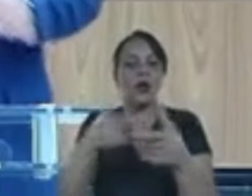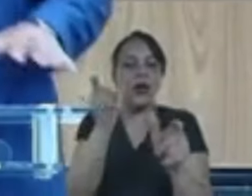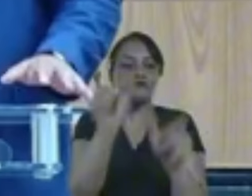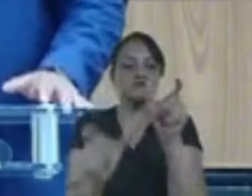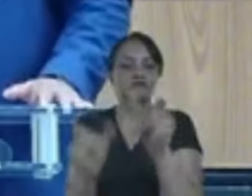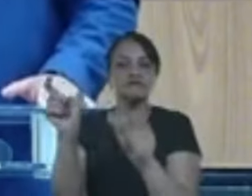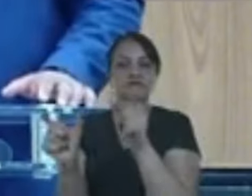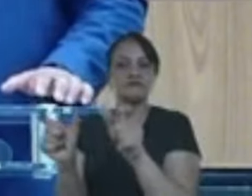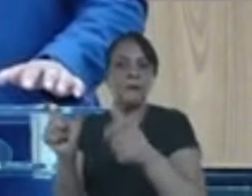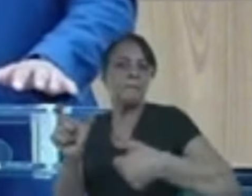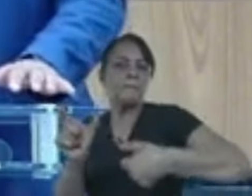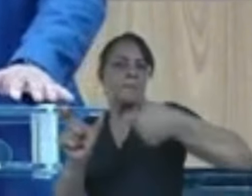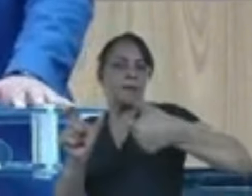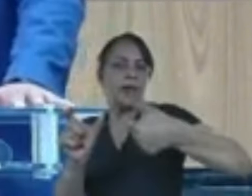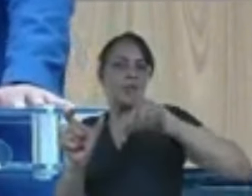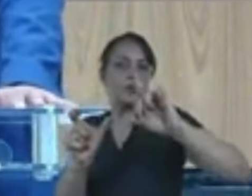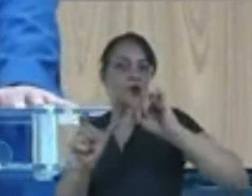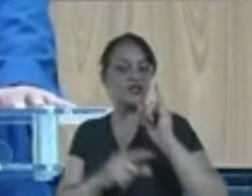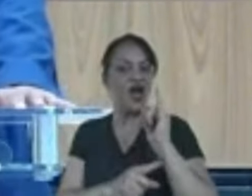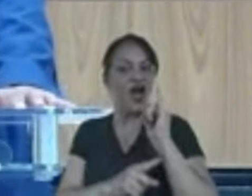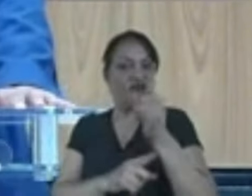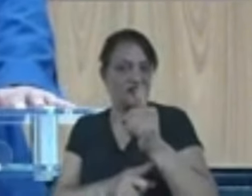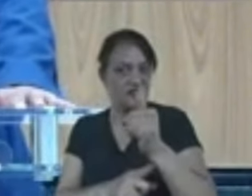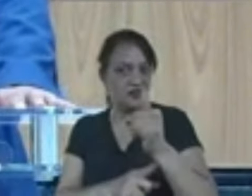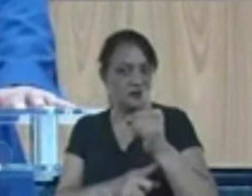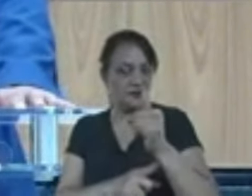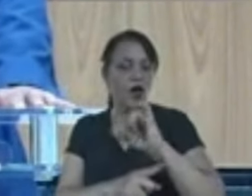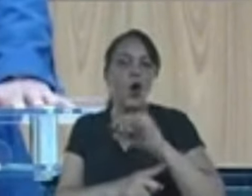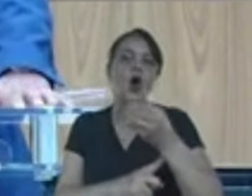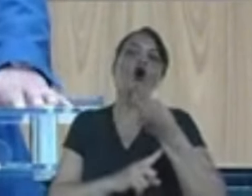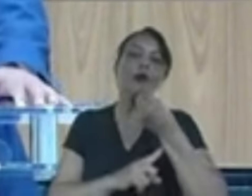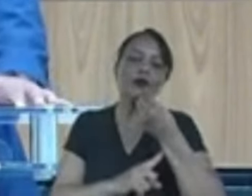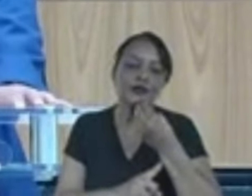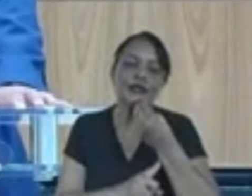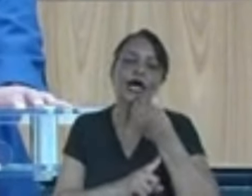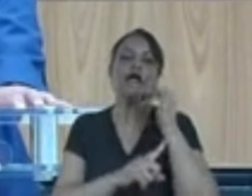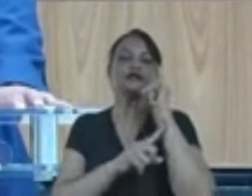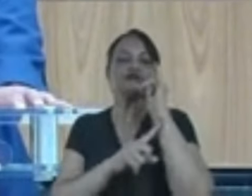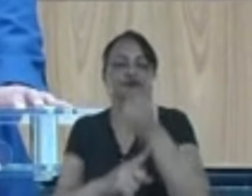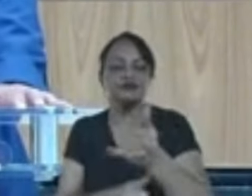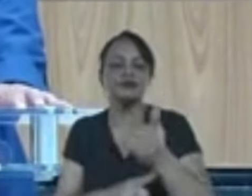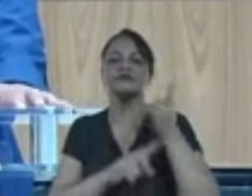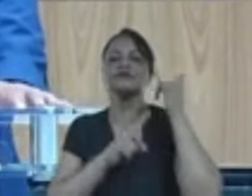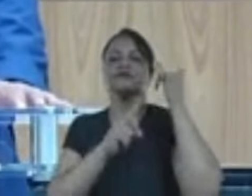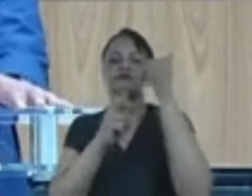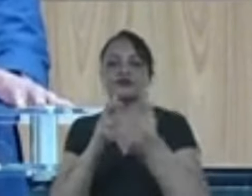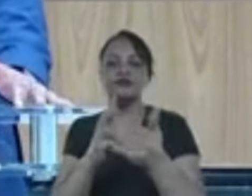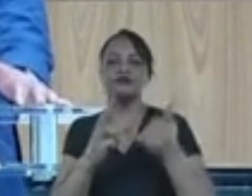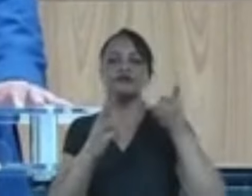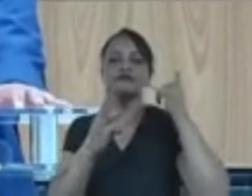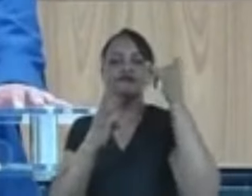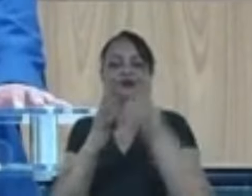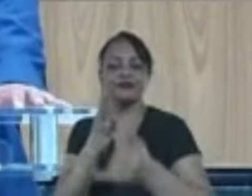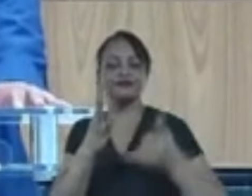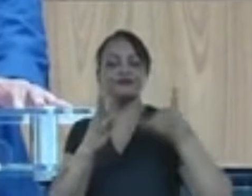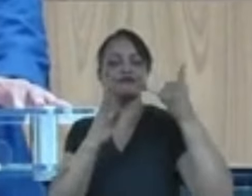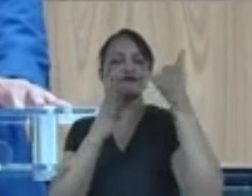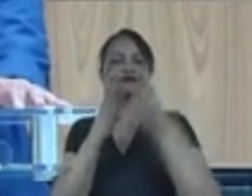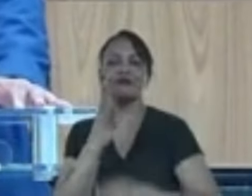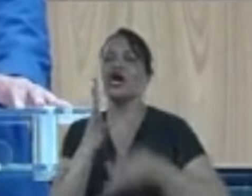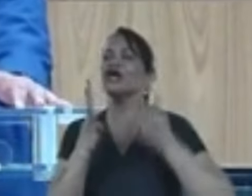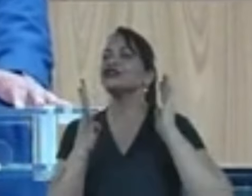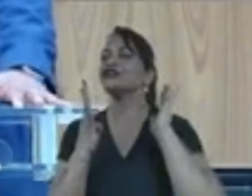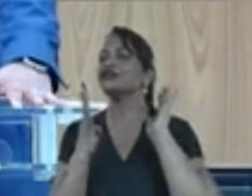ele primeiramente avisa, ele dá chances, ele dá oportunidades. quando se esgota a diplomacia de Deus